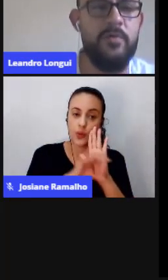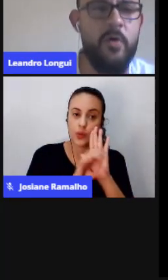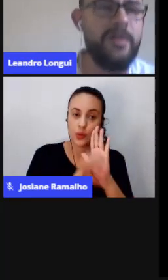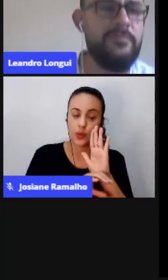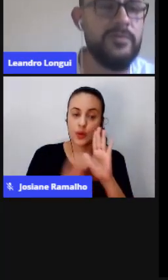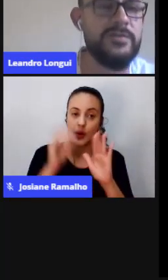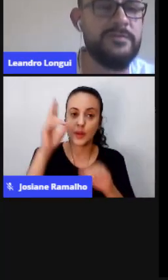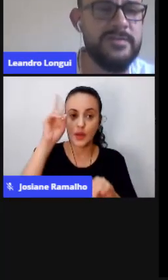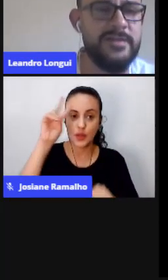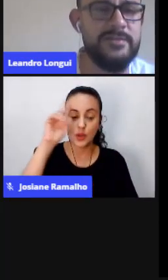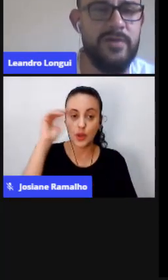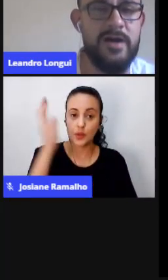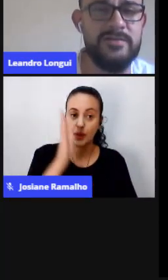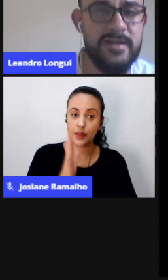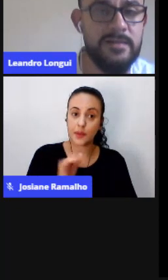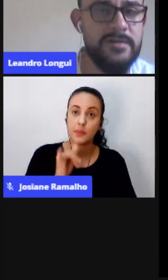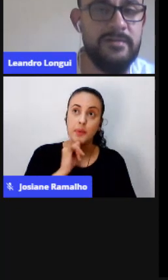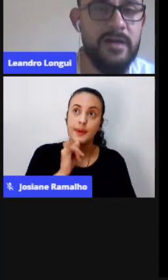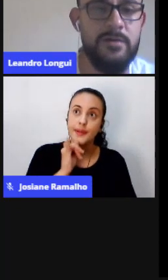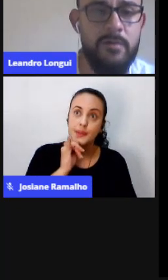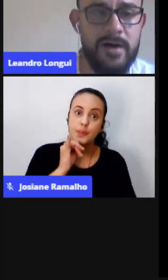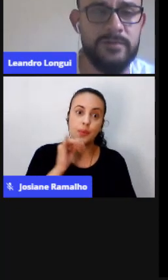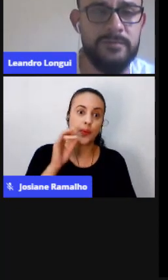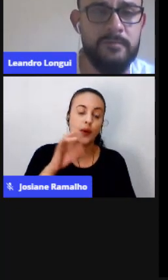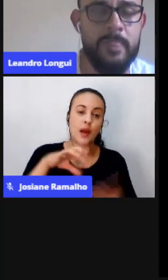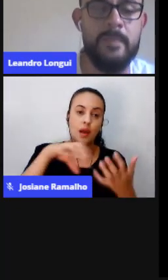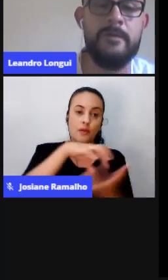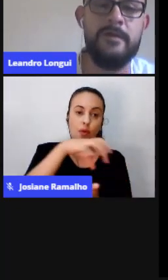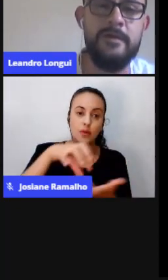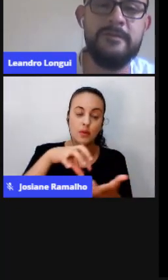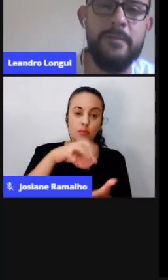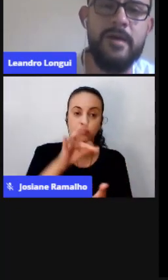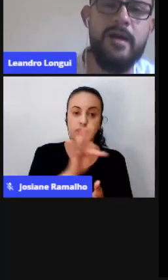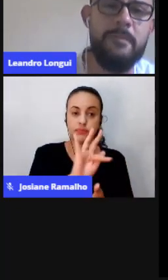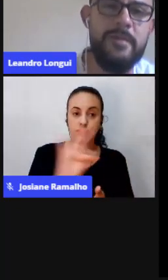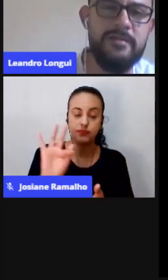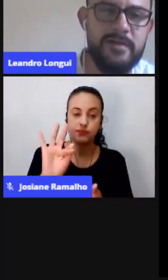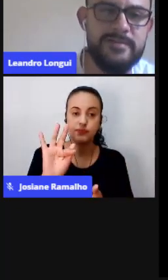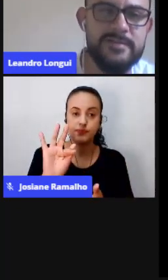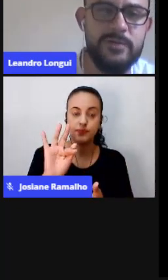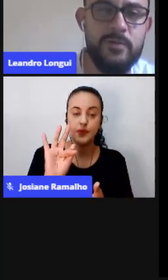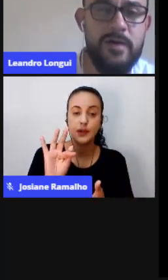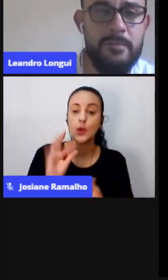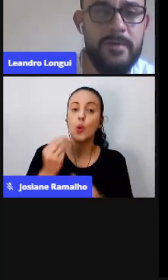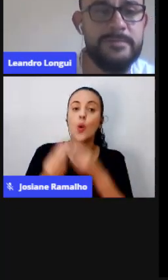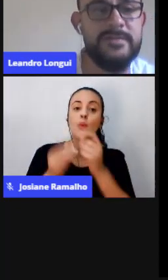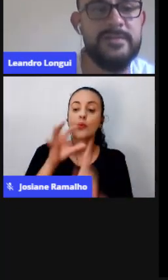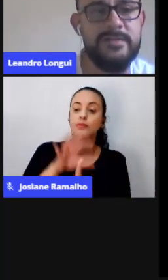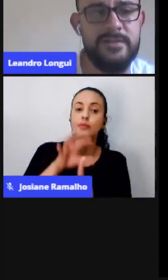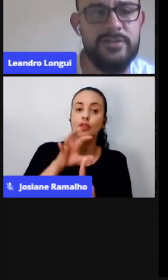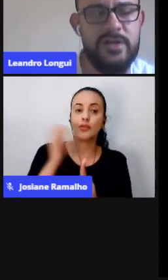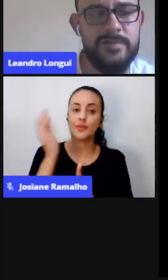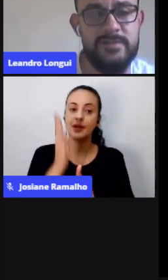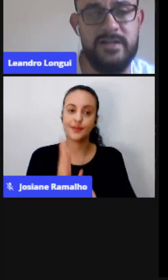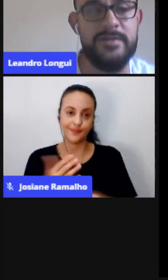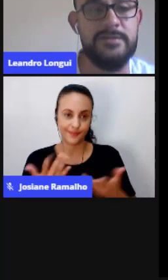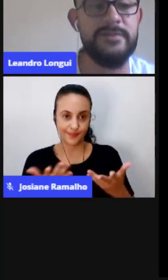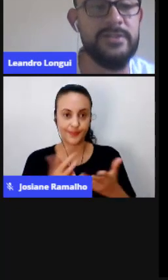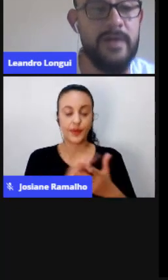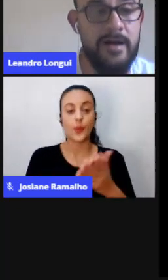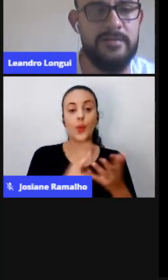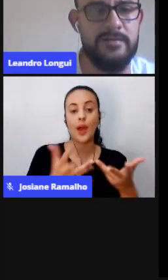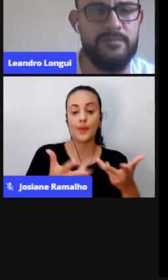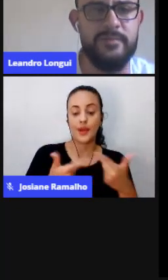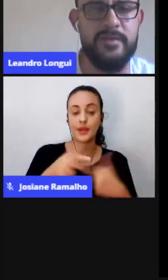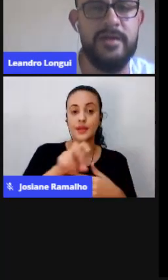por exemplo, com a Revolução Francesa, no caso dessa habilidade 4. E também a habilidade 5, ela é mais precisa, digamos assim, ela é